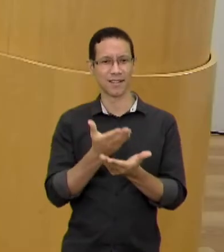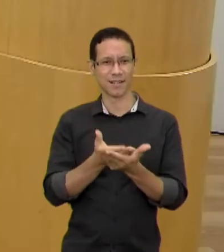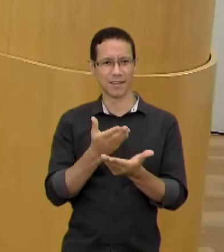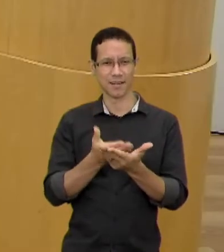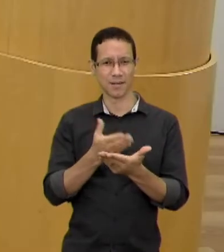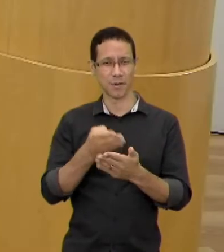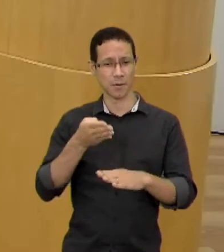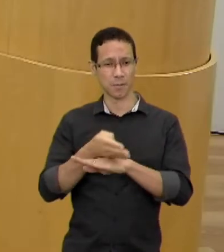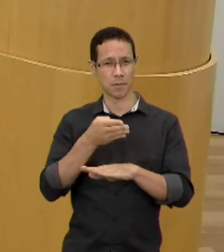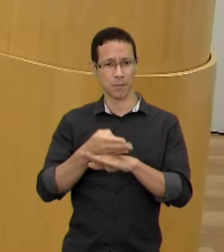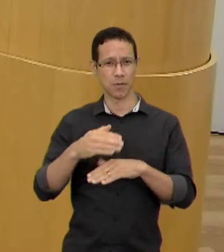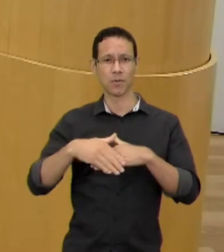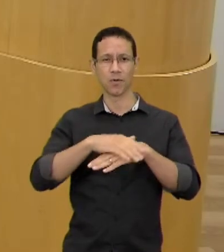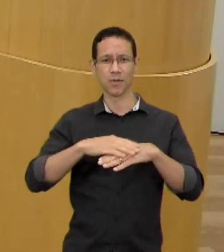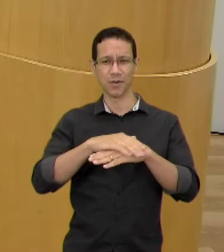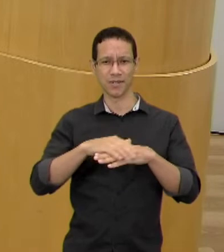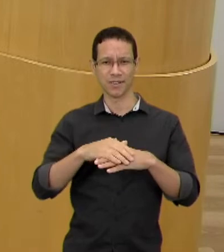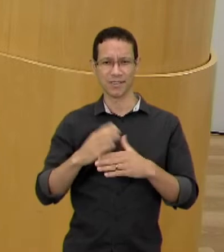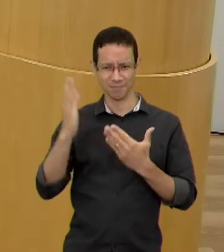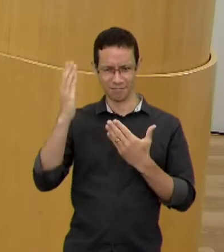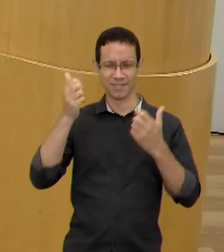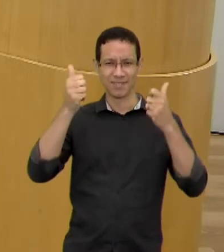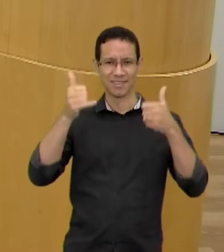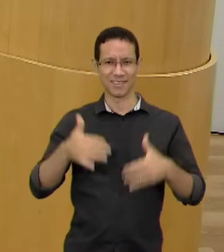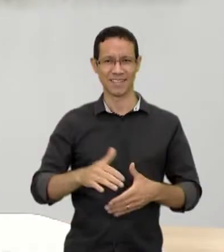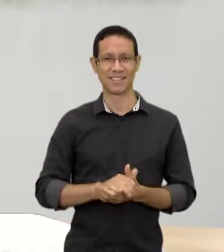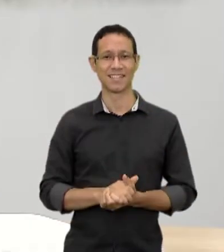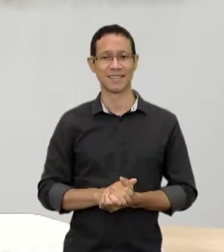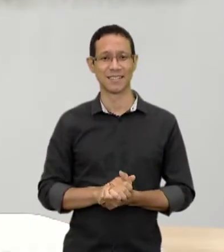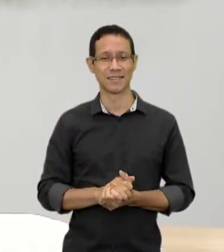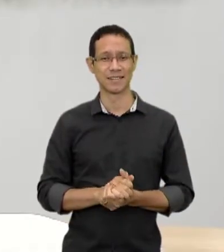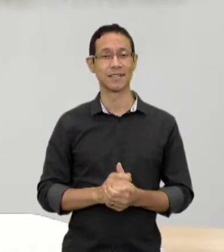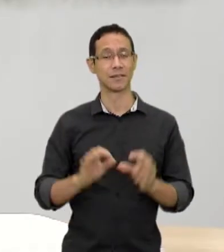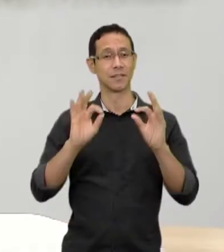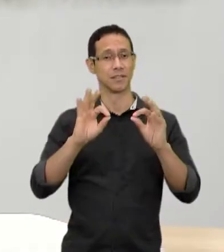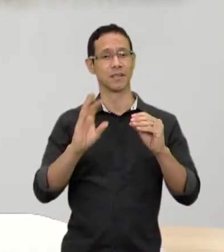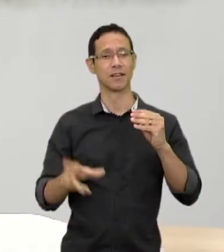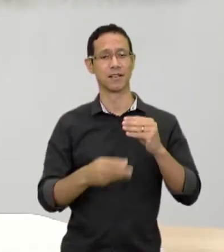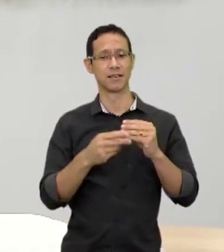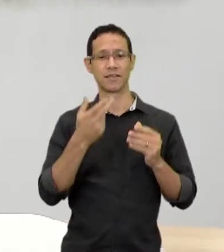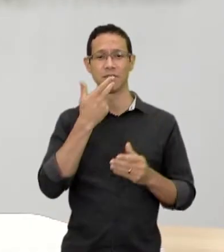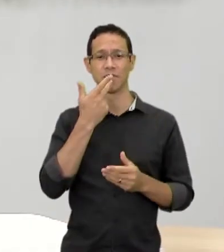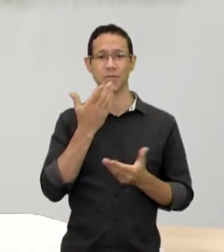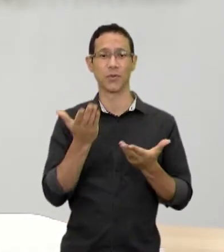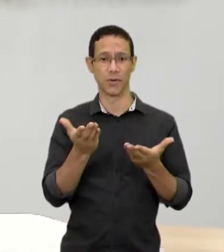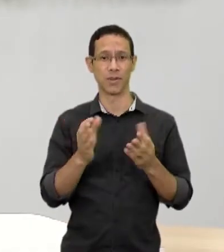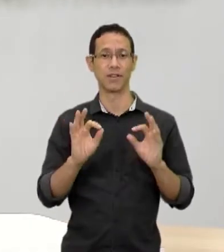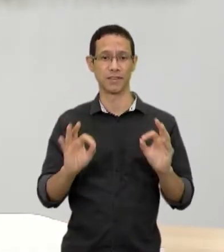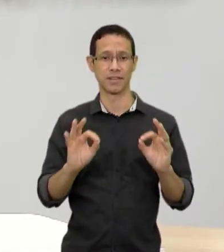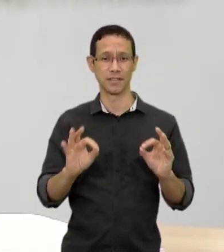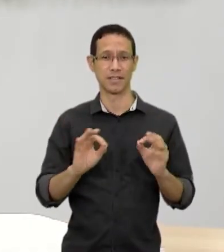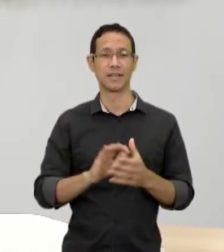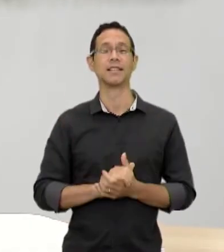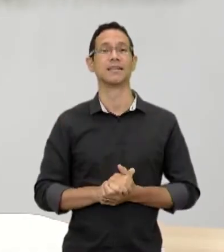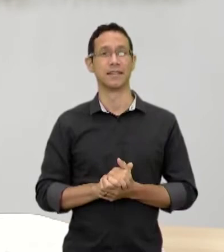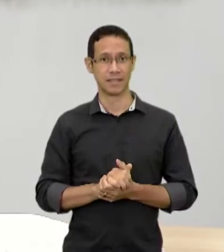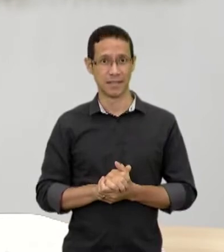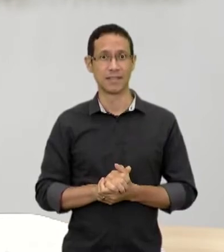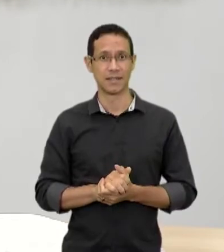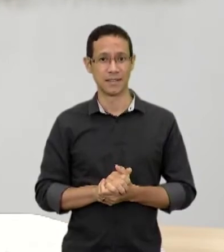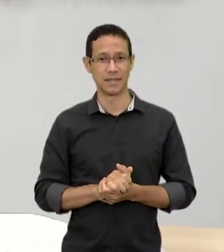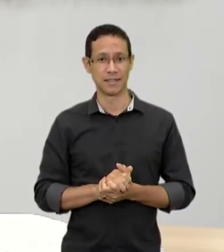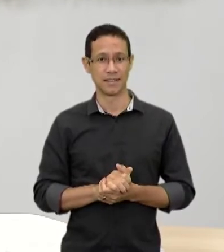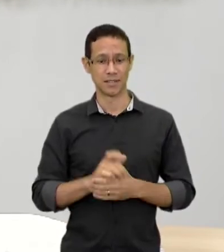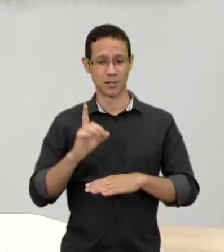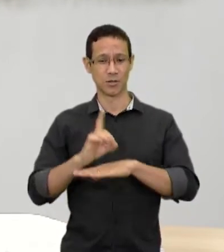ele participou. Você quer comentar um pouquinho da participação dele? Não, eu acho que só complementando o que você falou aí, que eu chamo assim